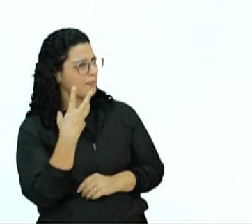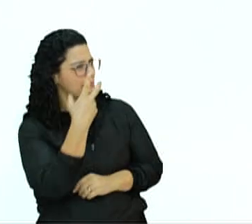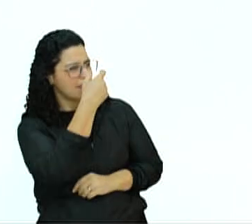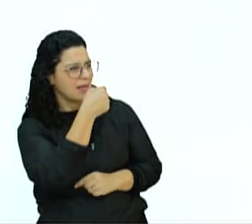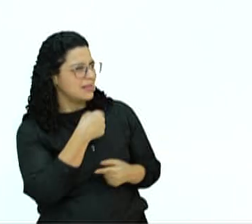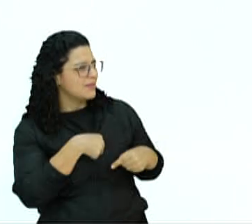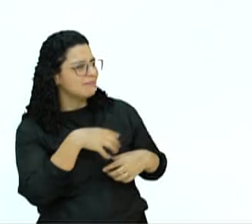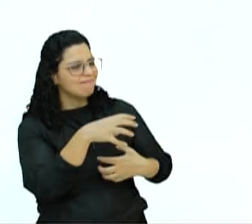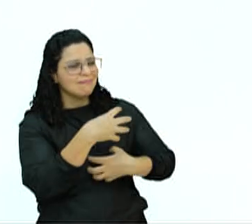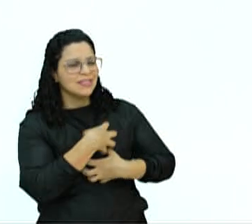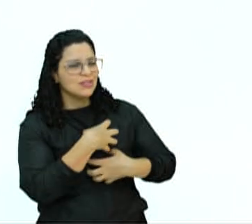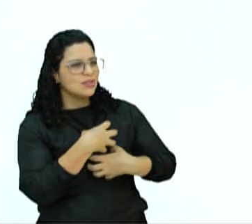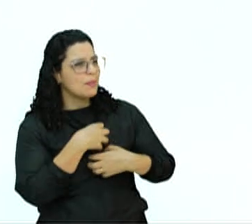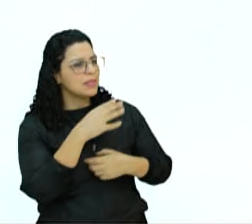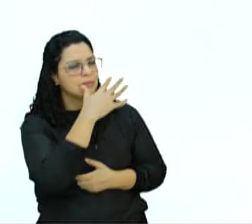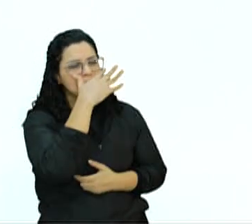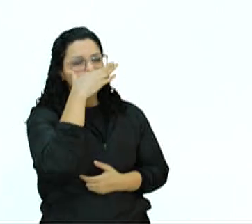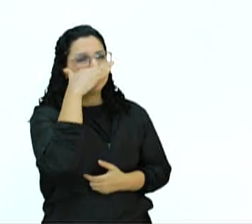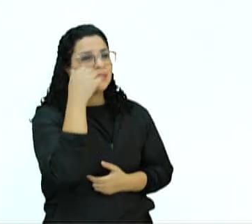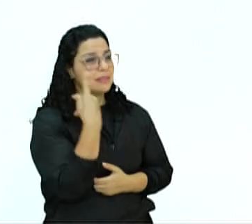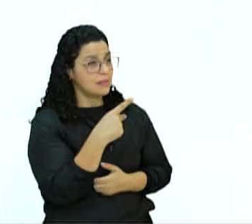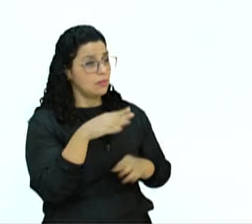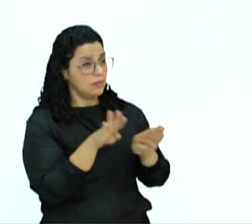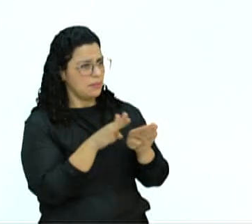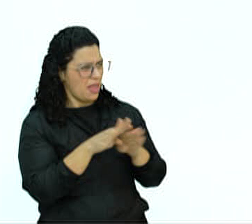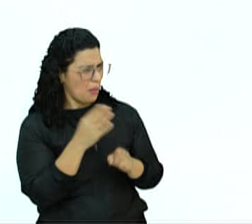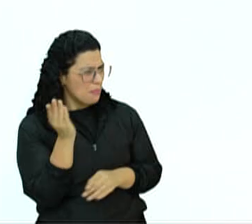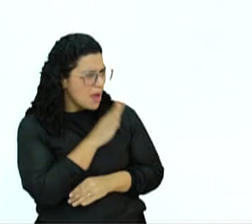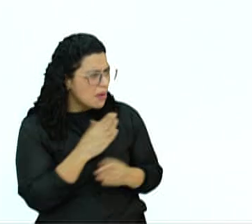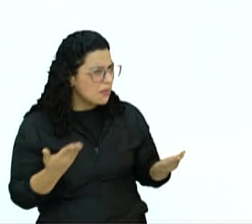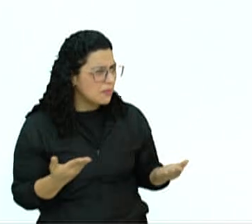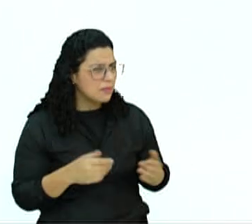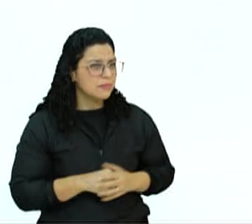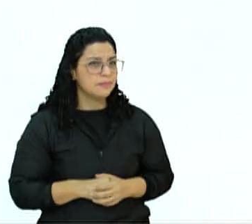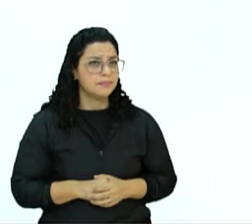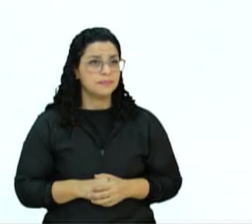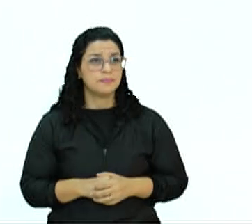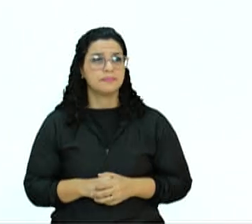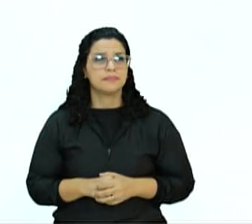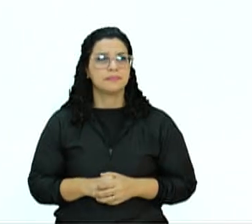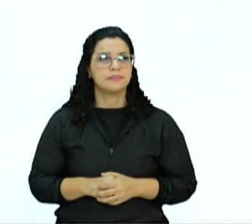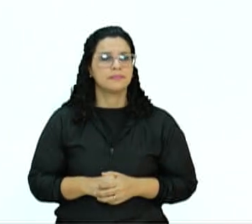beleza, sentir esse perfume. Então eu fiz mal?